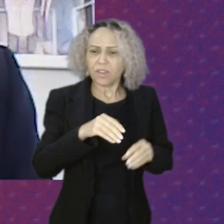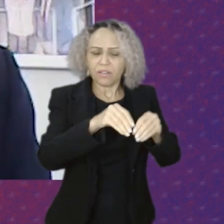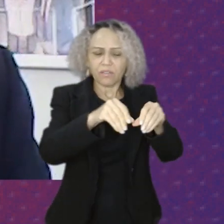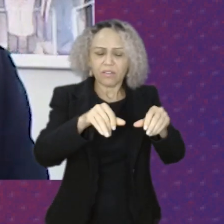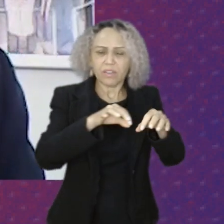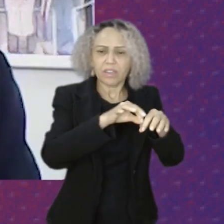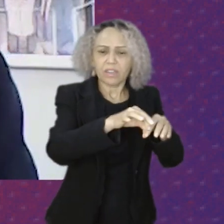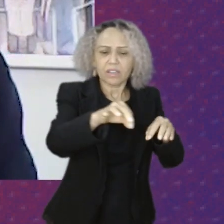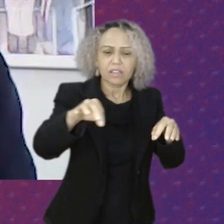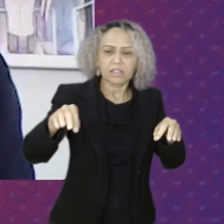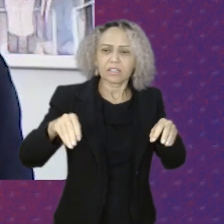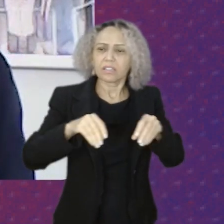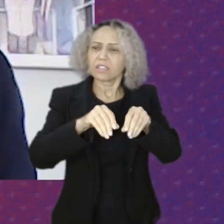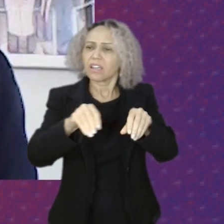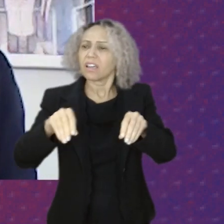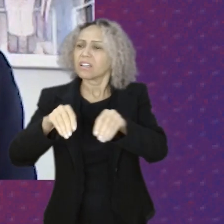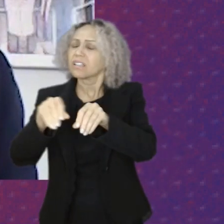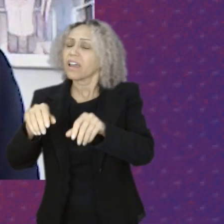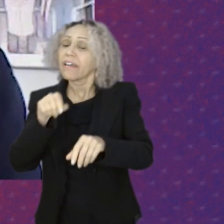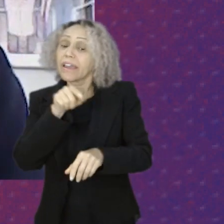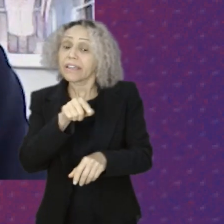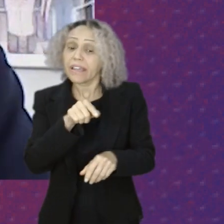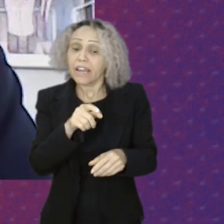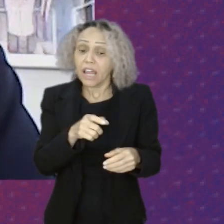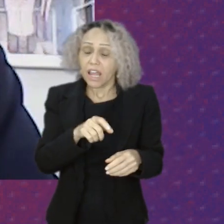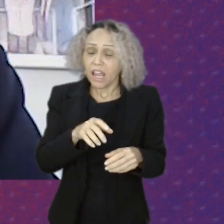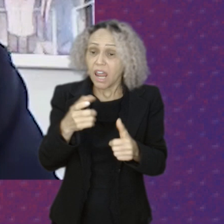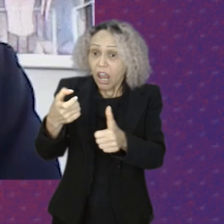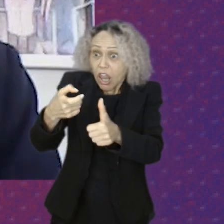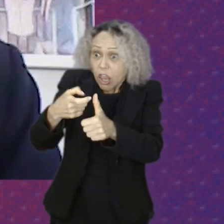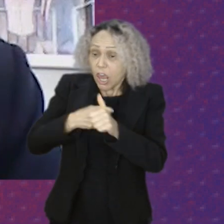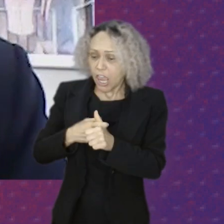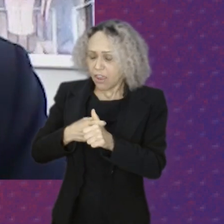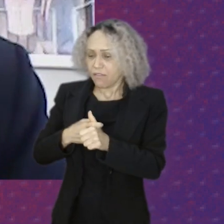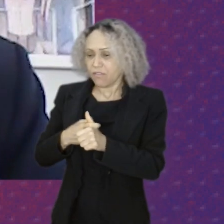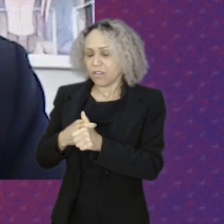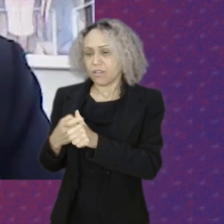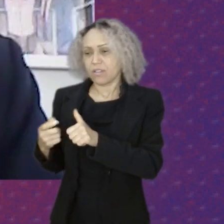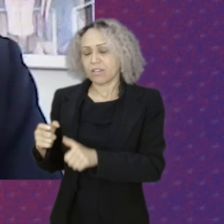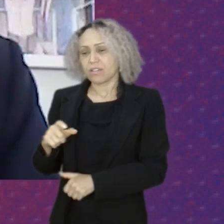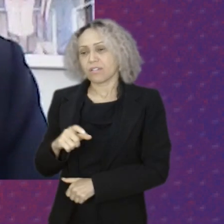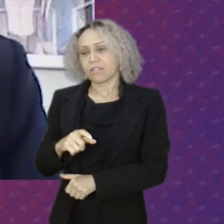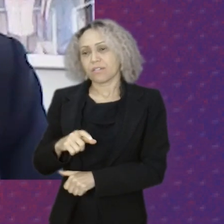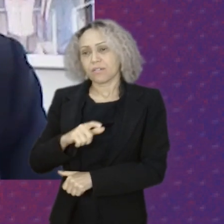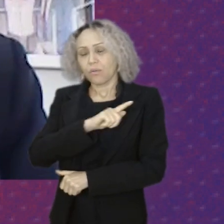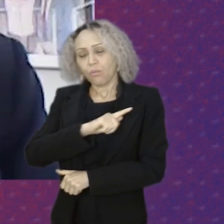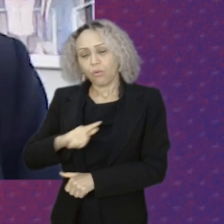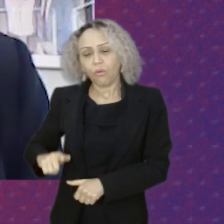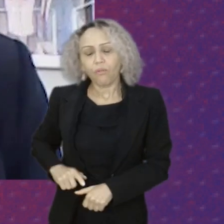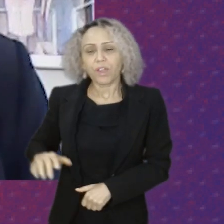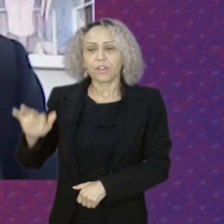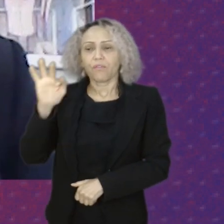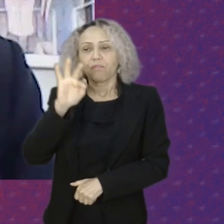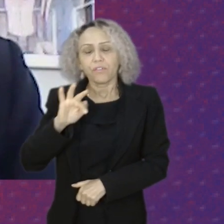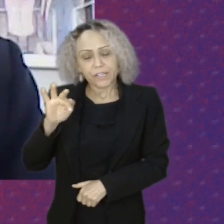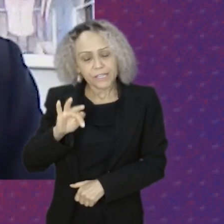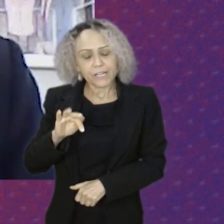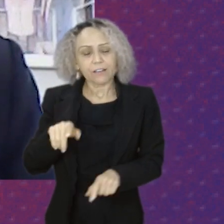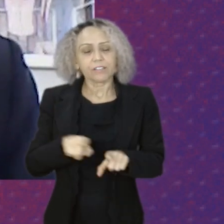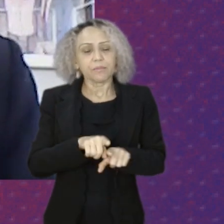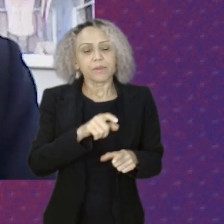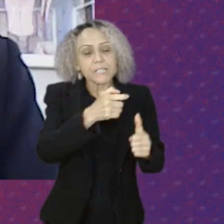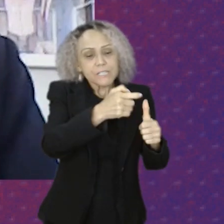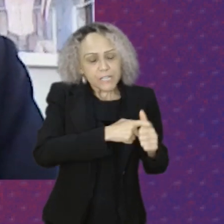hoje devedoras da União e terras devedoras do estado de Pernambuco. E esses despejos, a gente tem tido aí